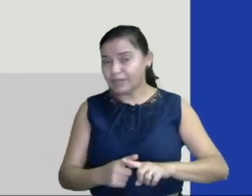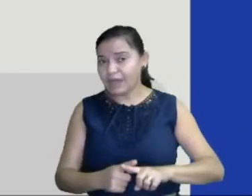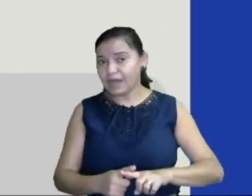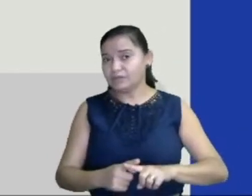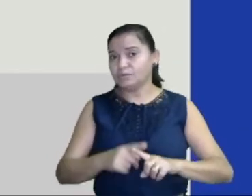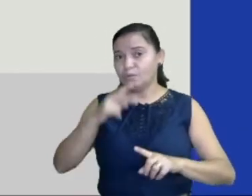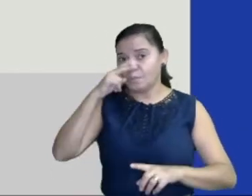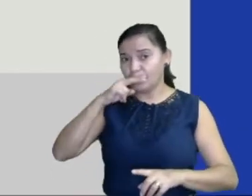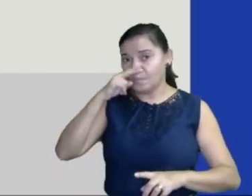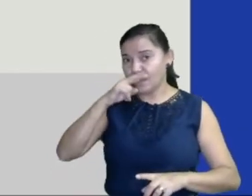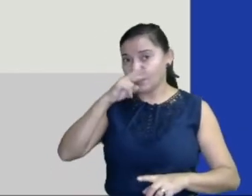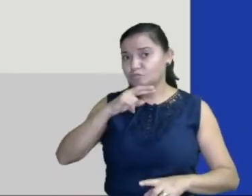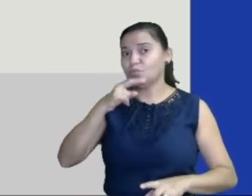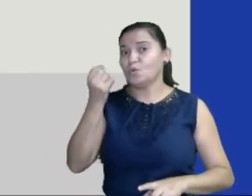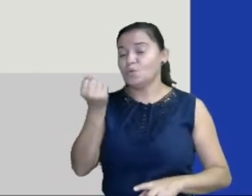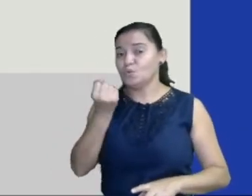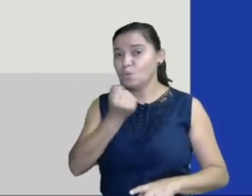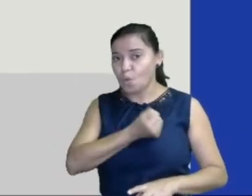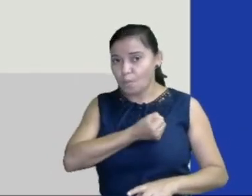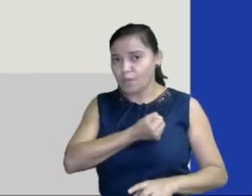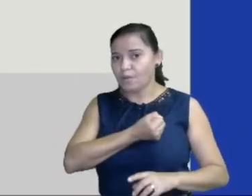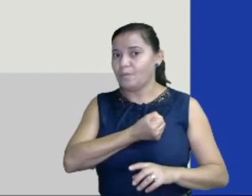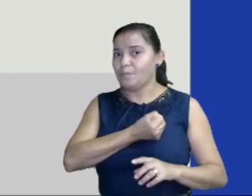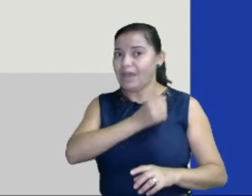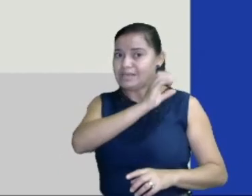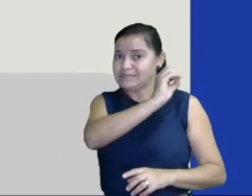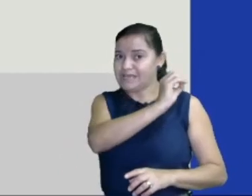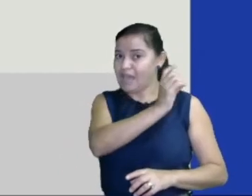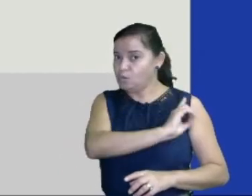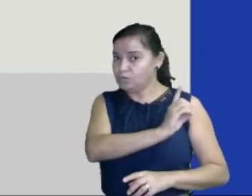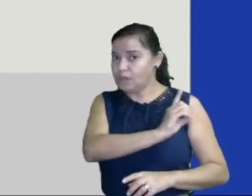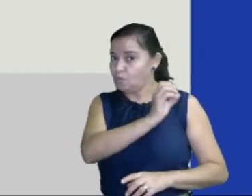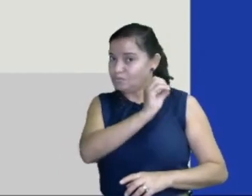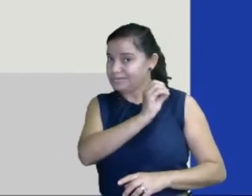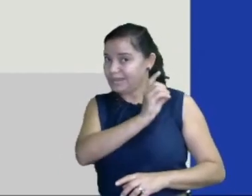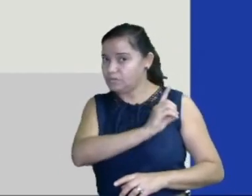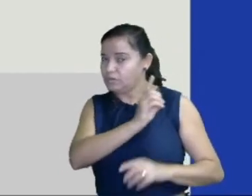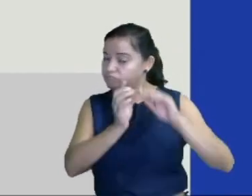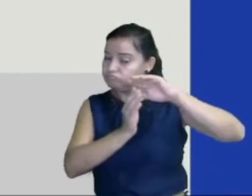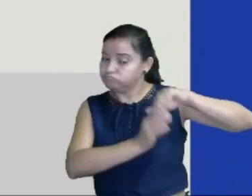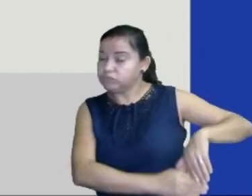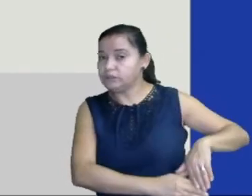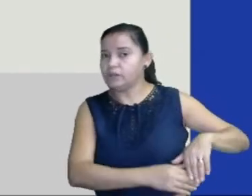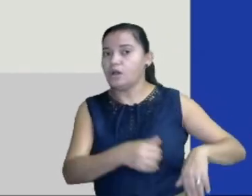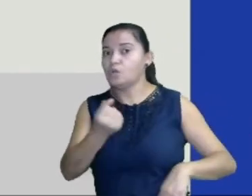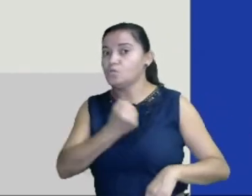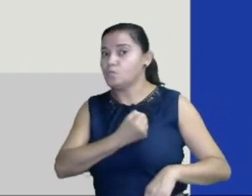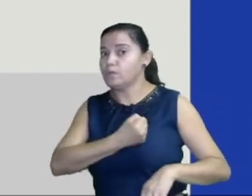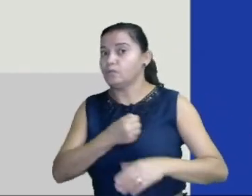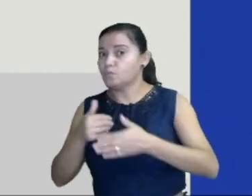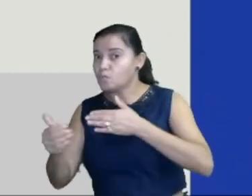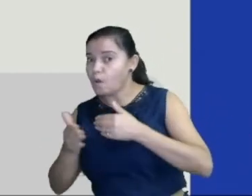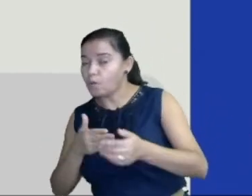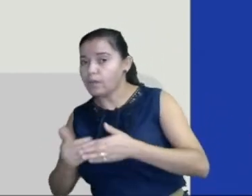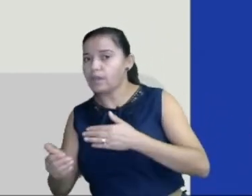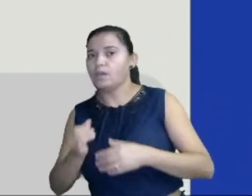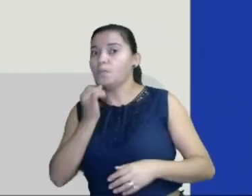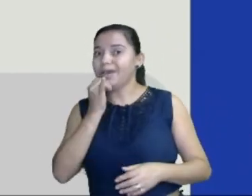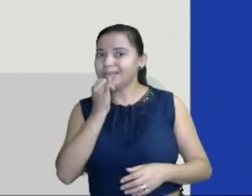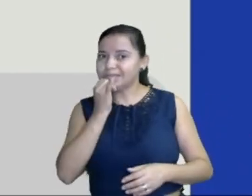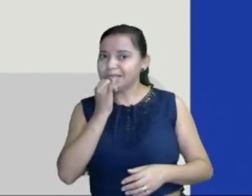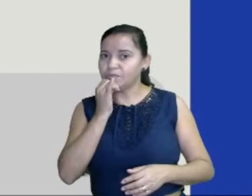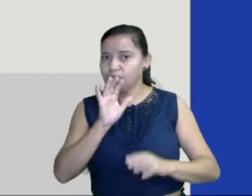mesmo número diferente de zero aí a gente vai entender né eu vou trazer dois diferentes a mais mas é que eu tô trazendo um exemplo do que a gente